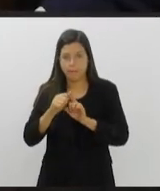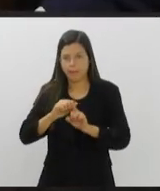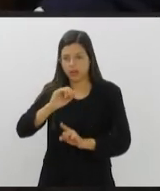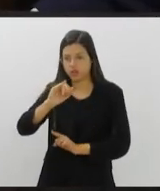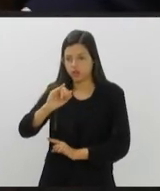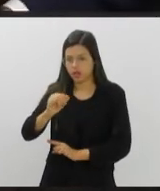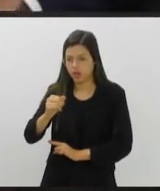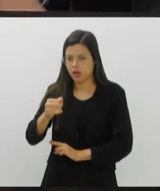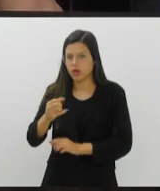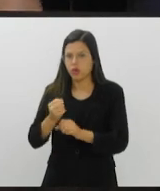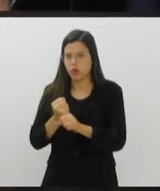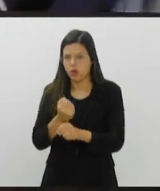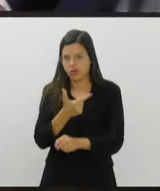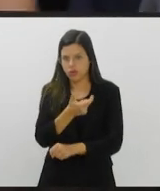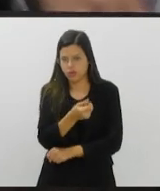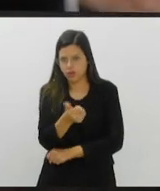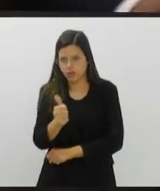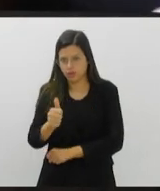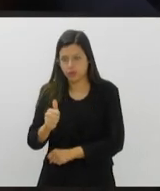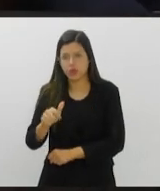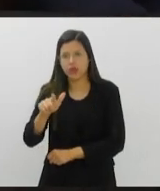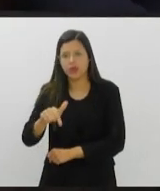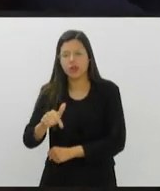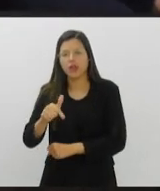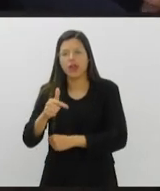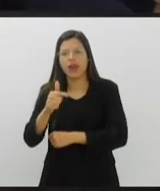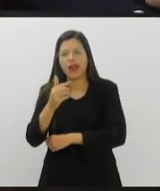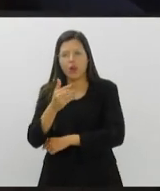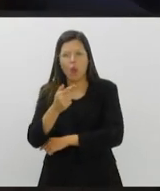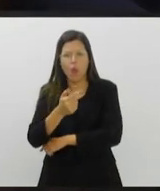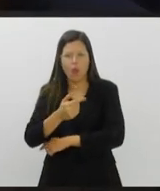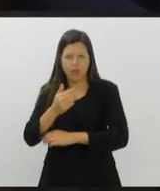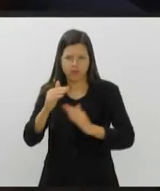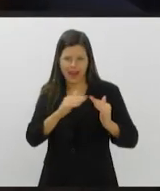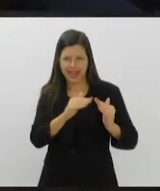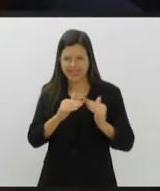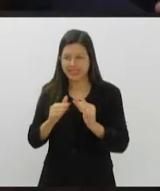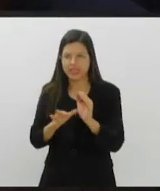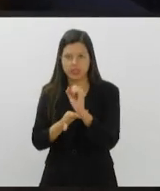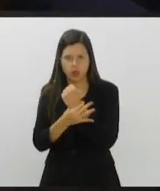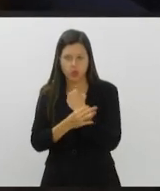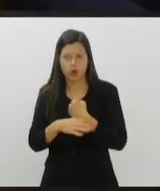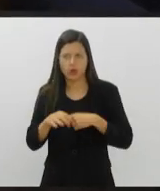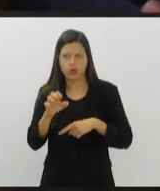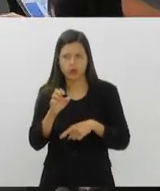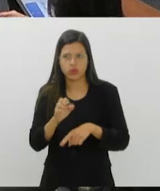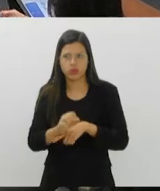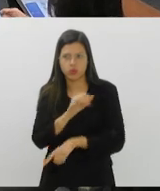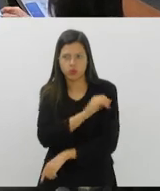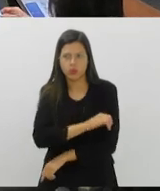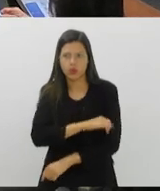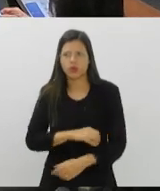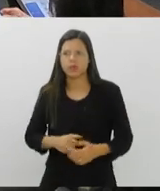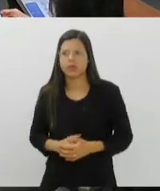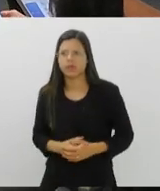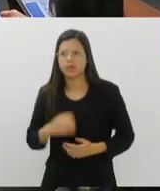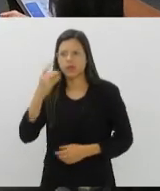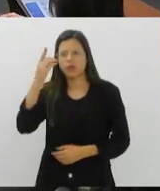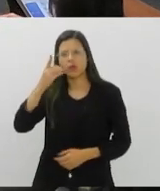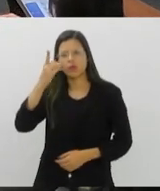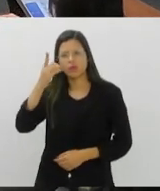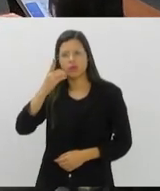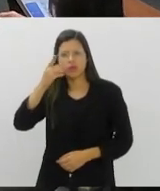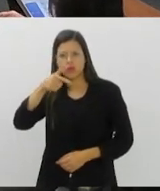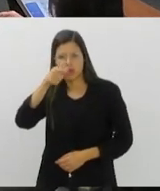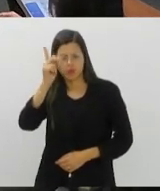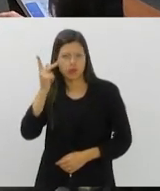que institui o programa Condomínio Seguro em todo o Estado do Rio de Janeiro. Presidente, pela deputado ordem. Luiz Paulo, por favor.